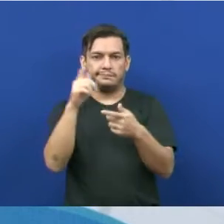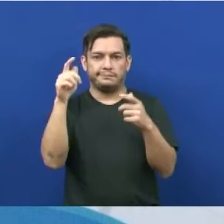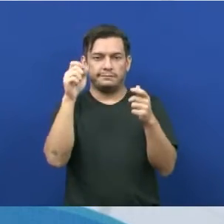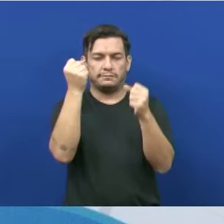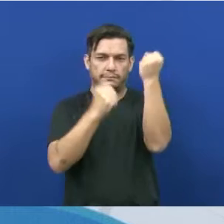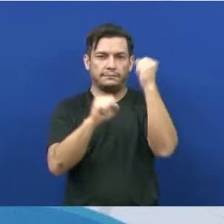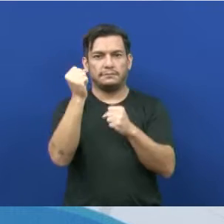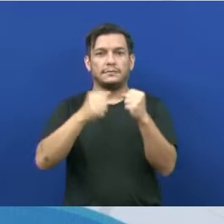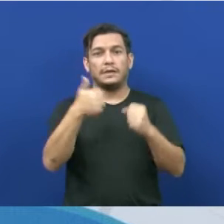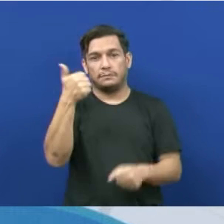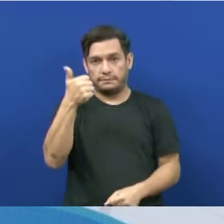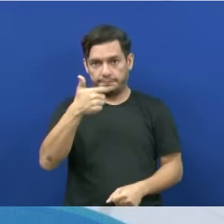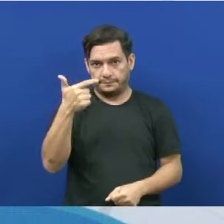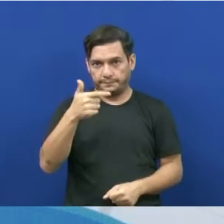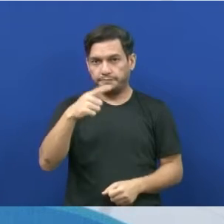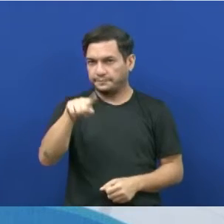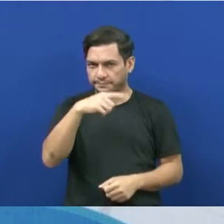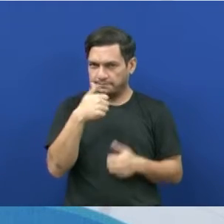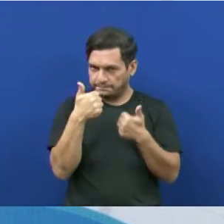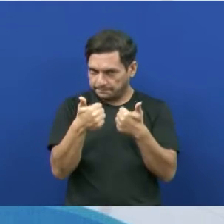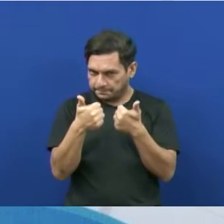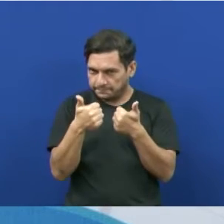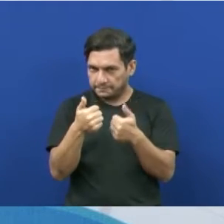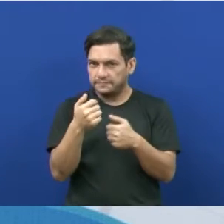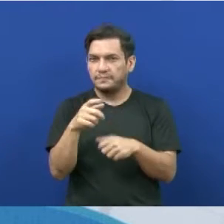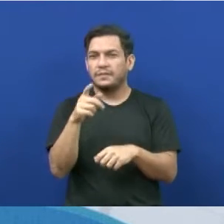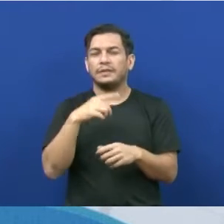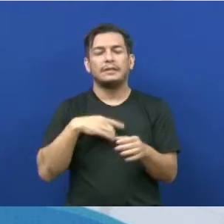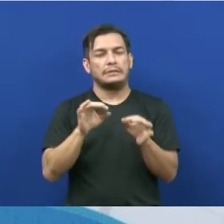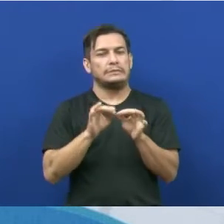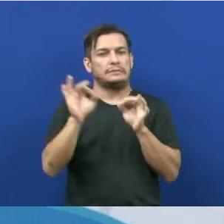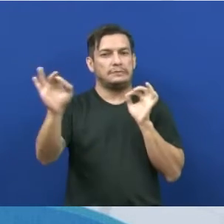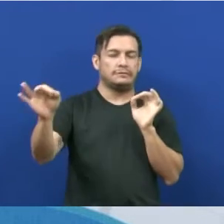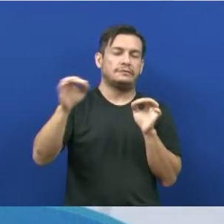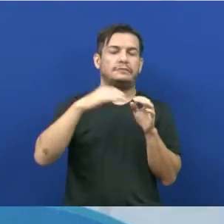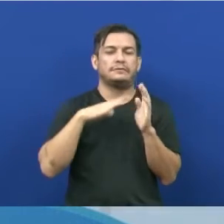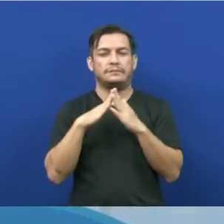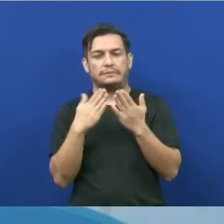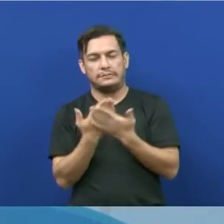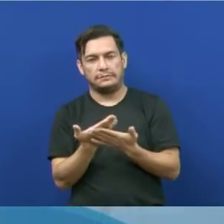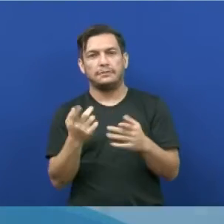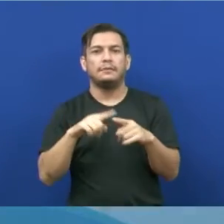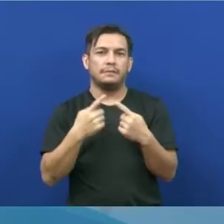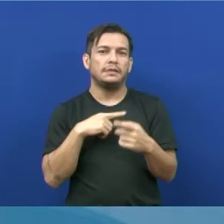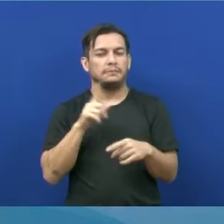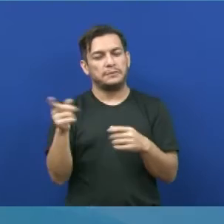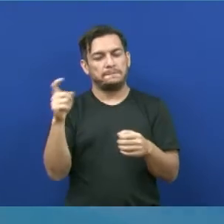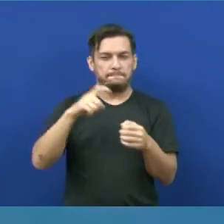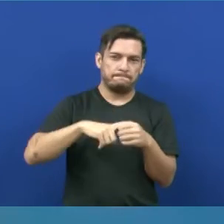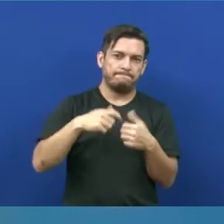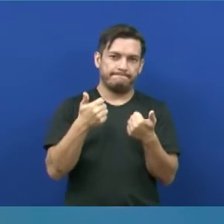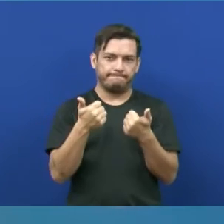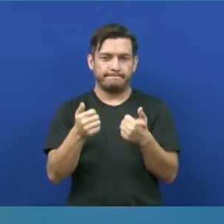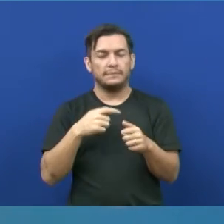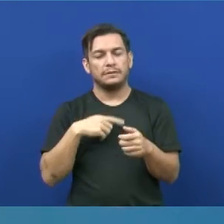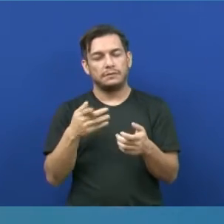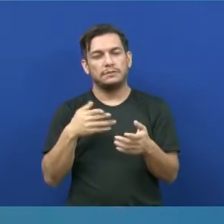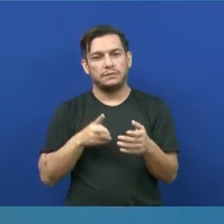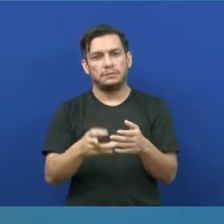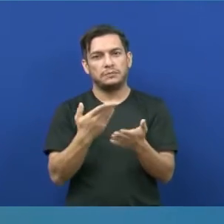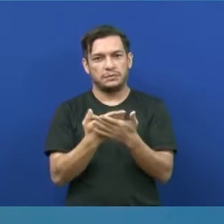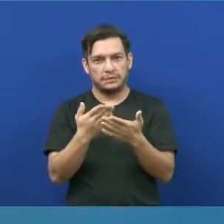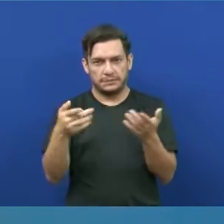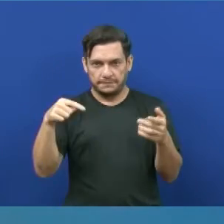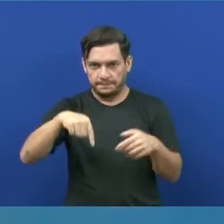primeira e a segunda. Como é que vocês estão? Tudo certo aí? Estamos um pouco longe da nossa escola, mas breve nós voltaremos. Enquanto isso, nós vamos estudando